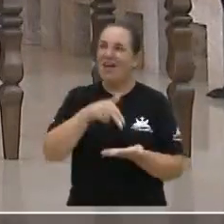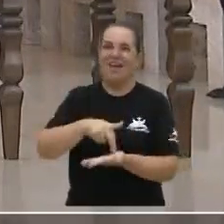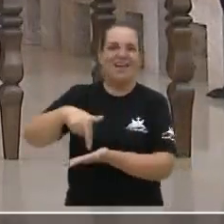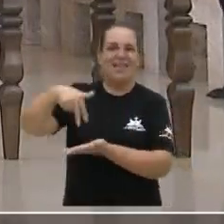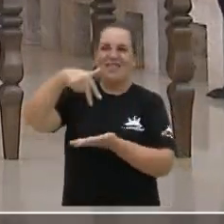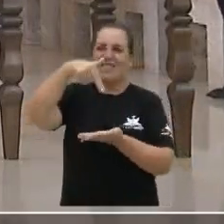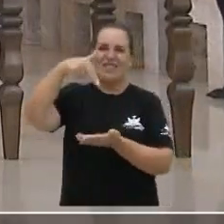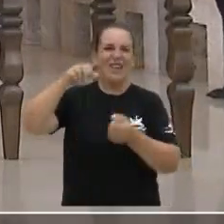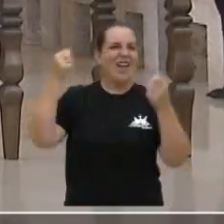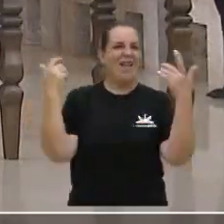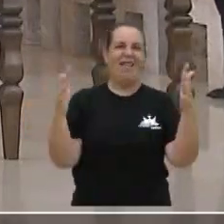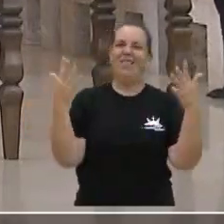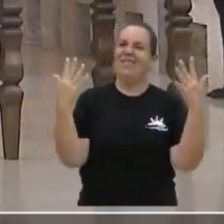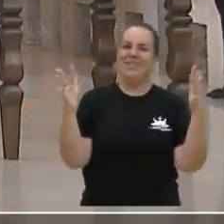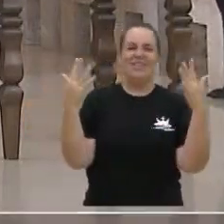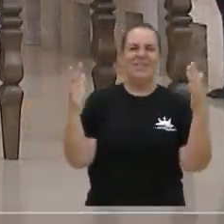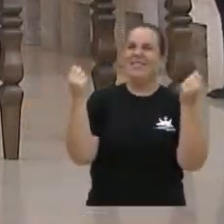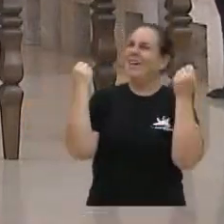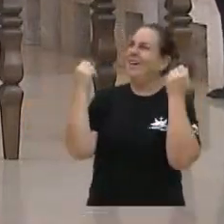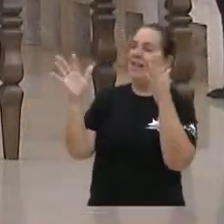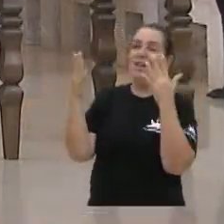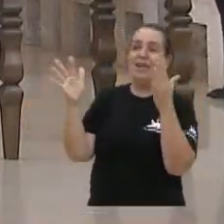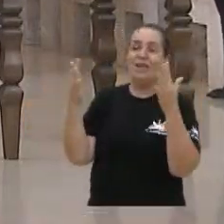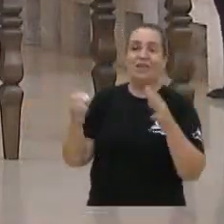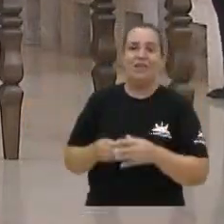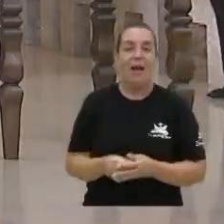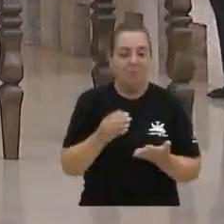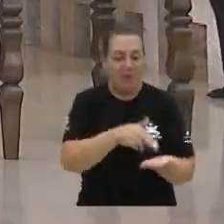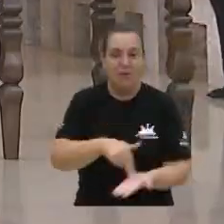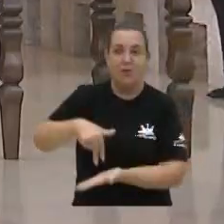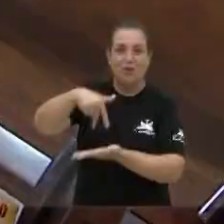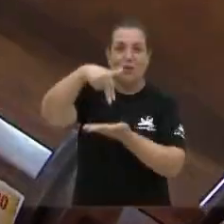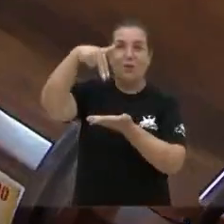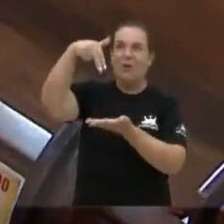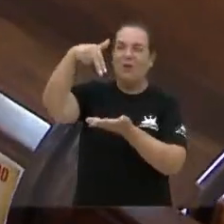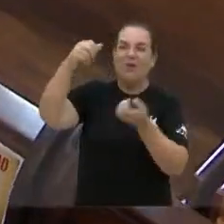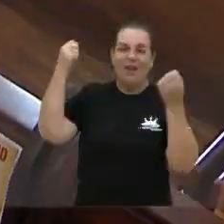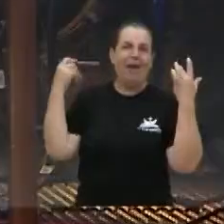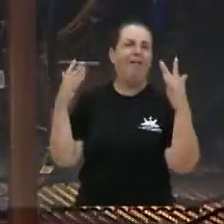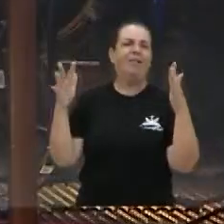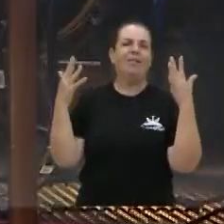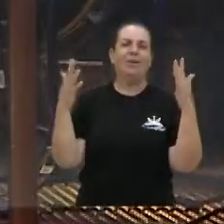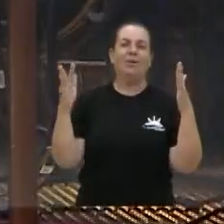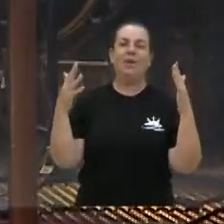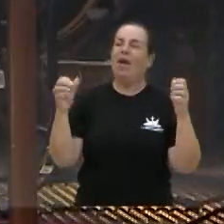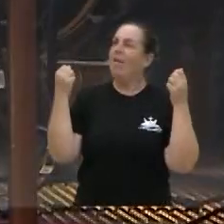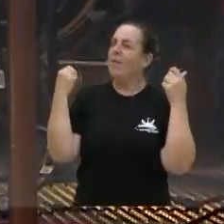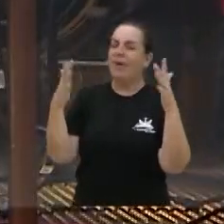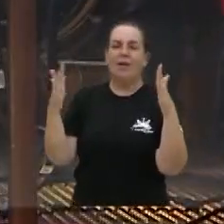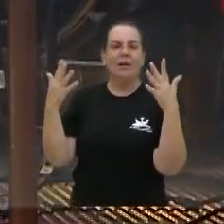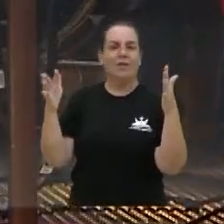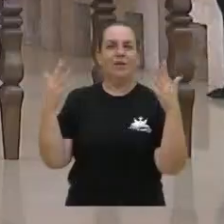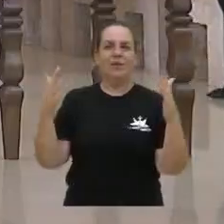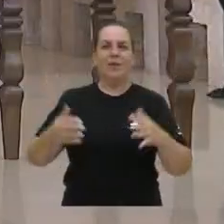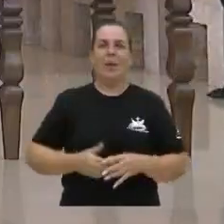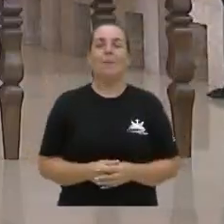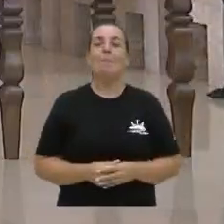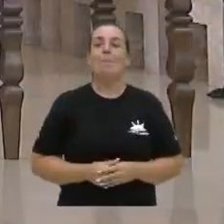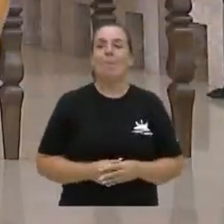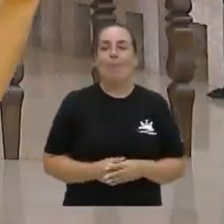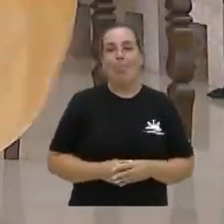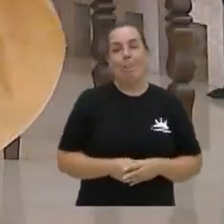ressuscitou, aleluia, aleluia. Repitam, ressuscitou, aleluia,